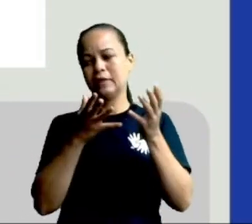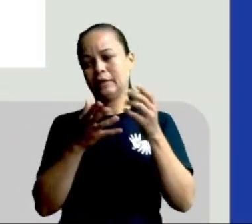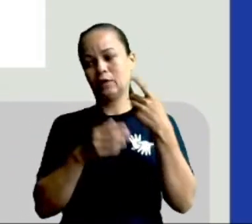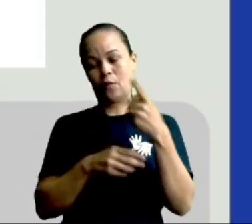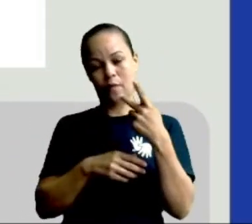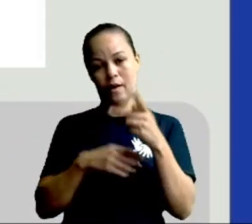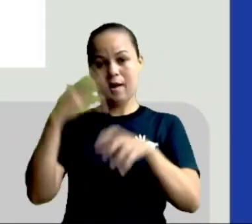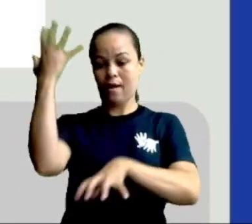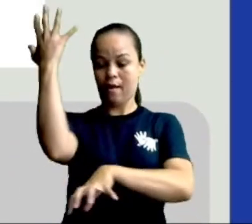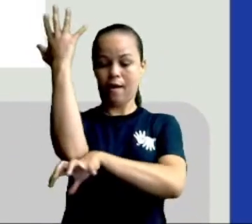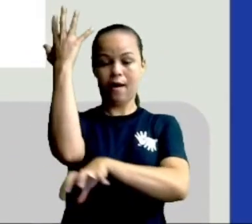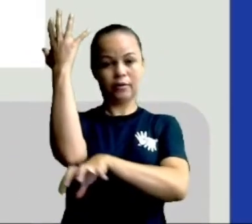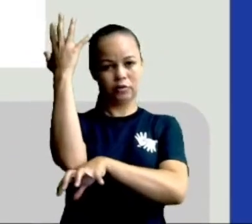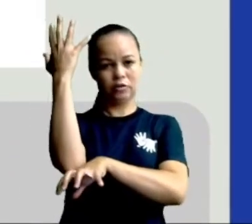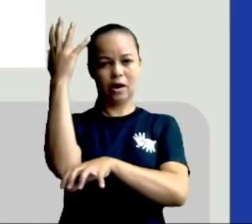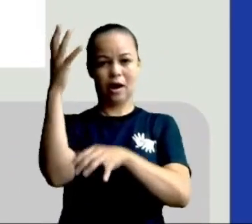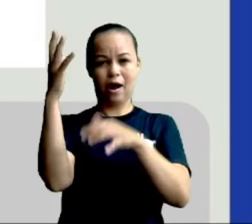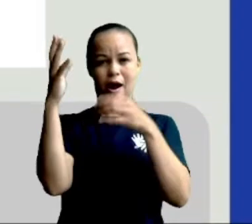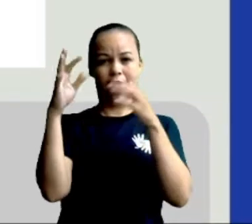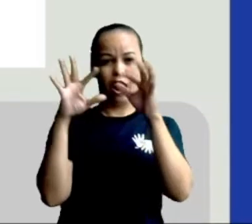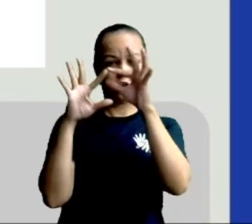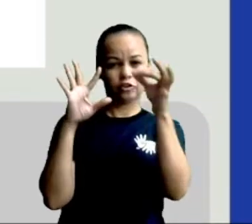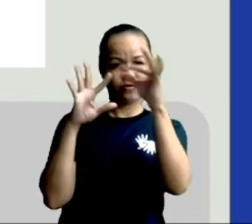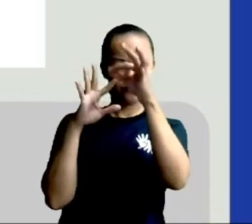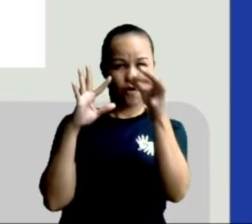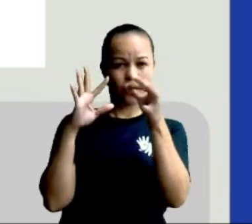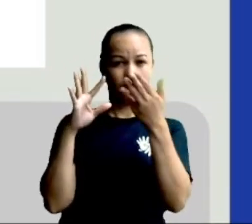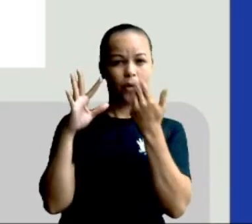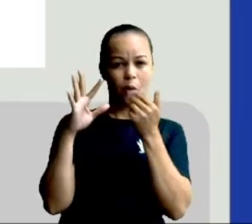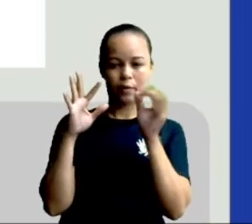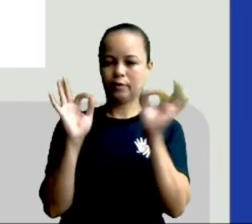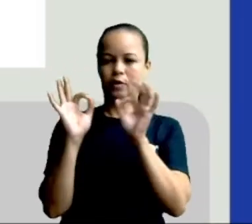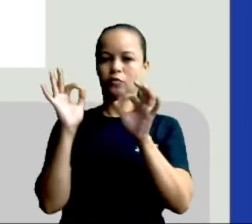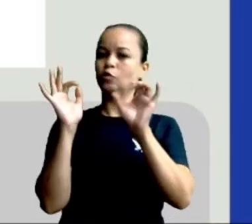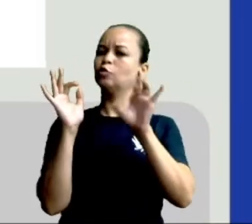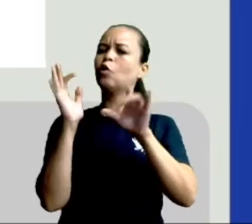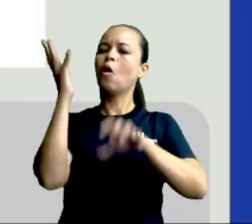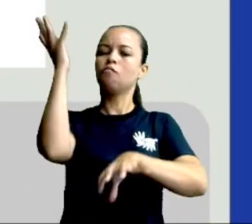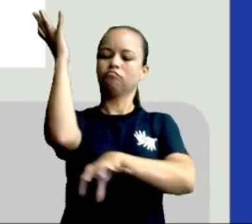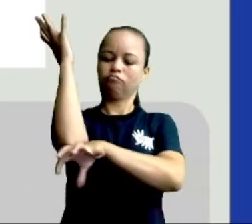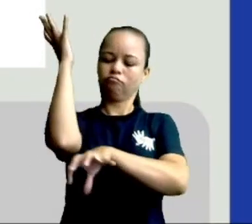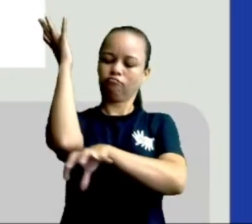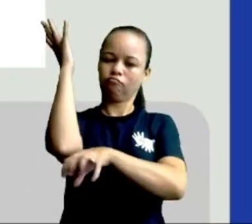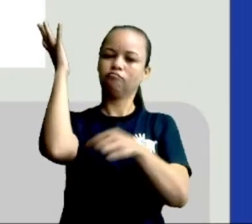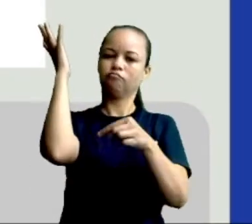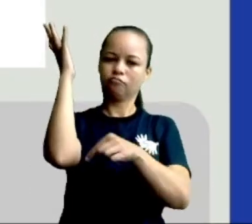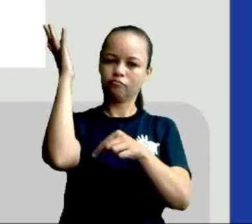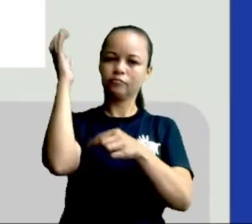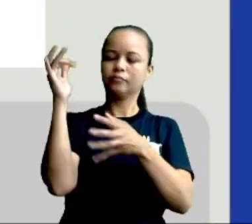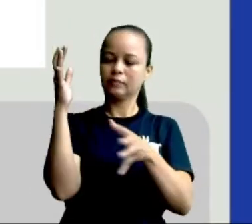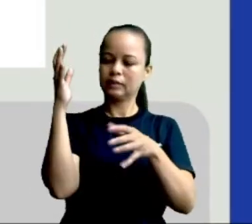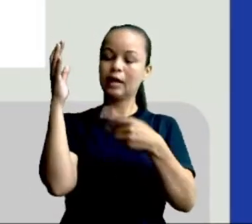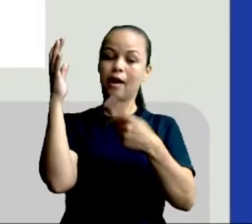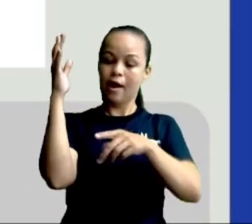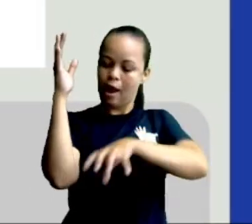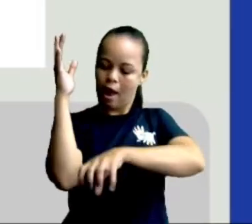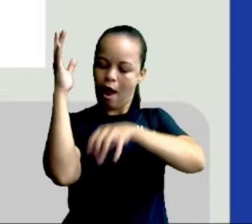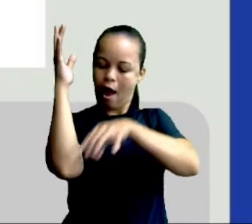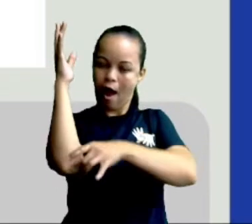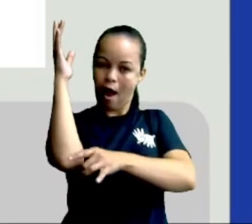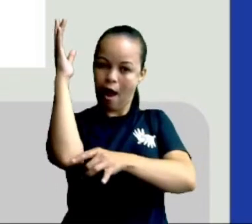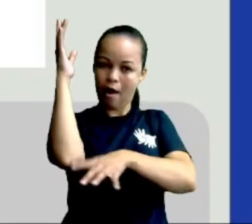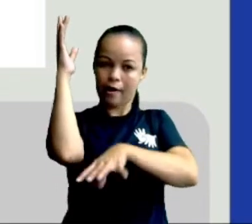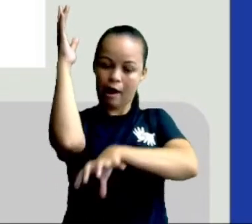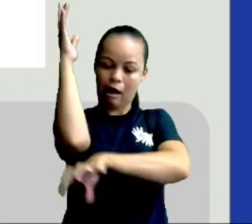não comemos, por exemplo, as folhas da cenoura, apenas a raiz, tá certo? A cenoura, ela é uma raiz, fica ali